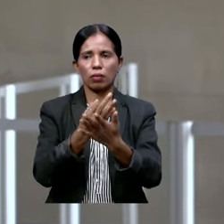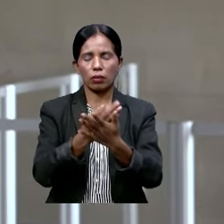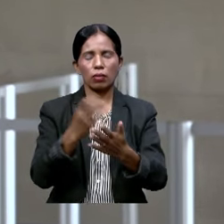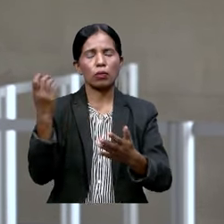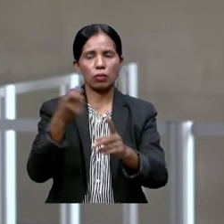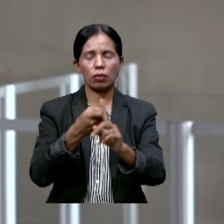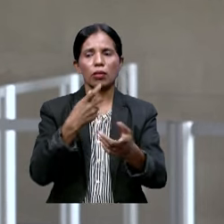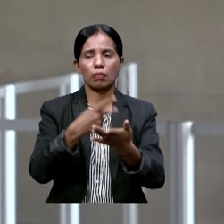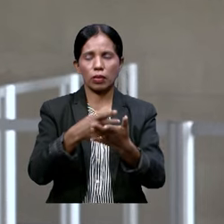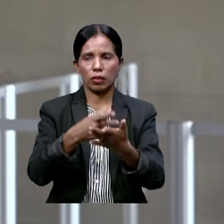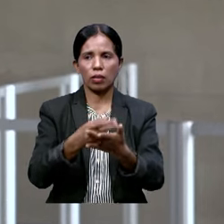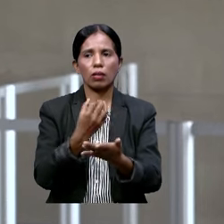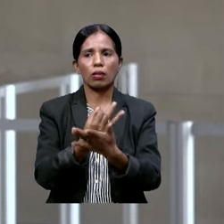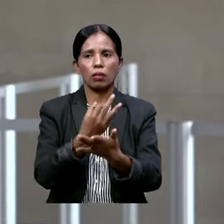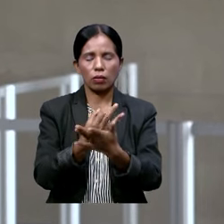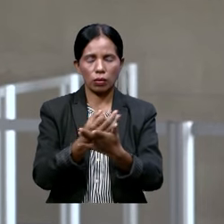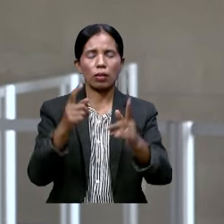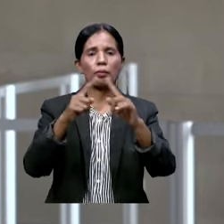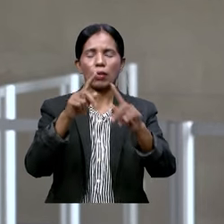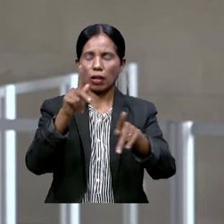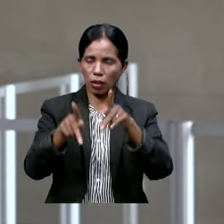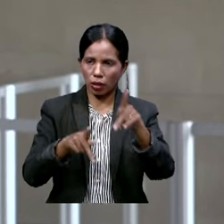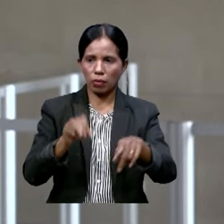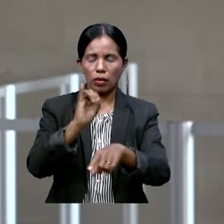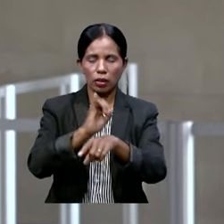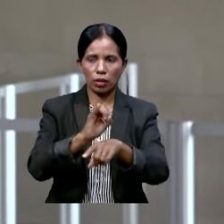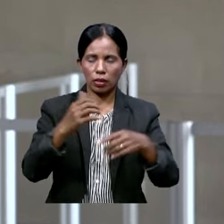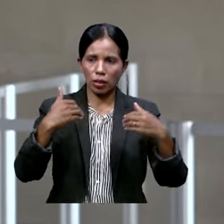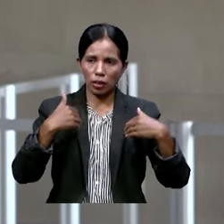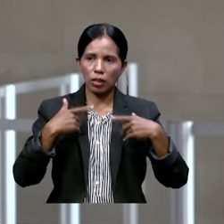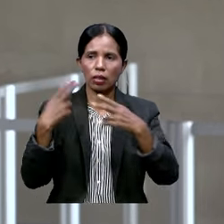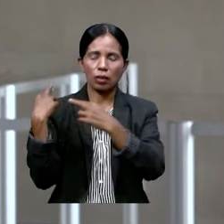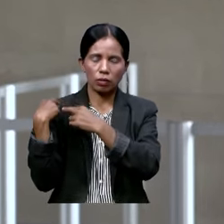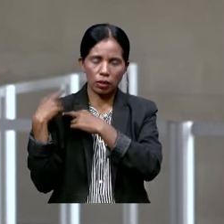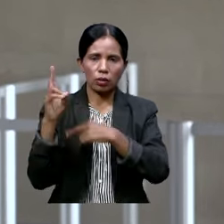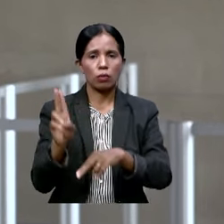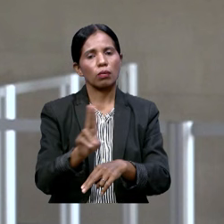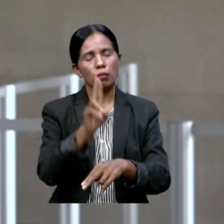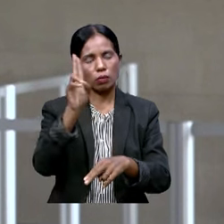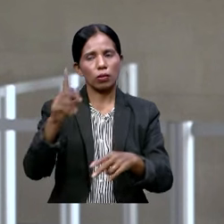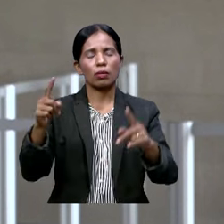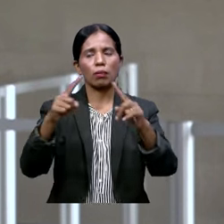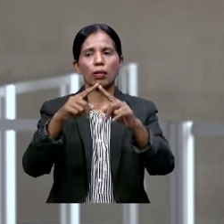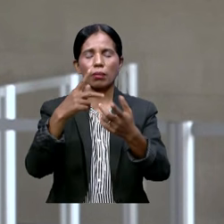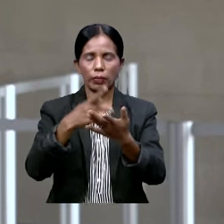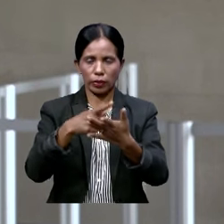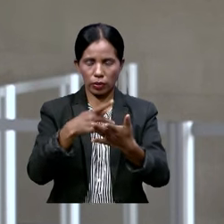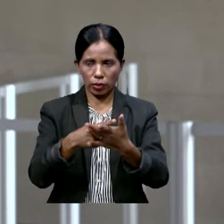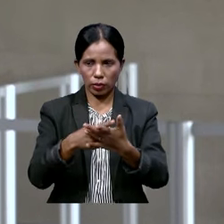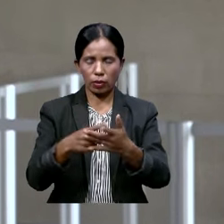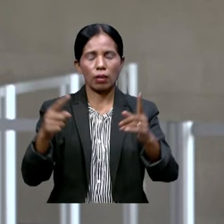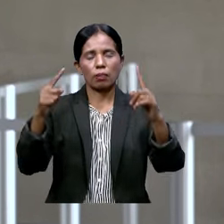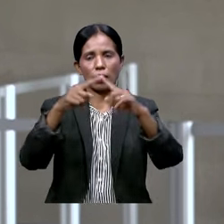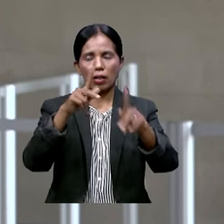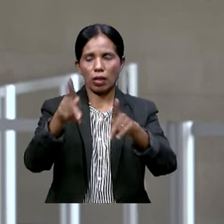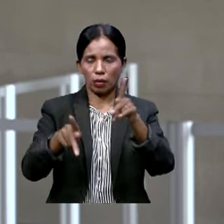projeto. Dinheiro é dinheiro do povo, a Igreja é responsabilizada a usar para projetos para o povo,